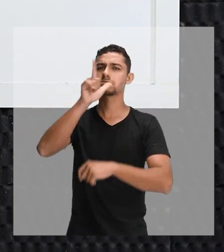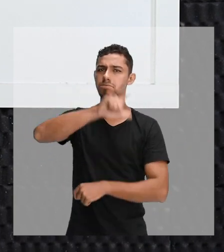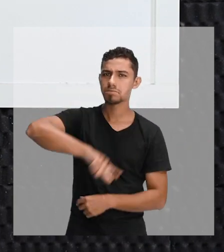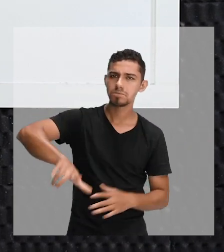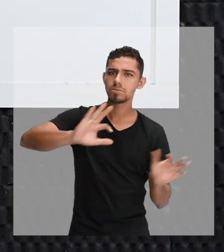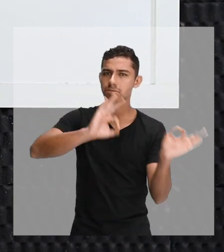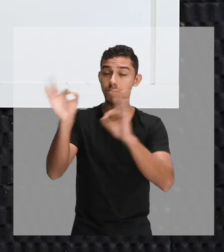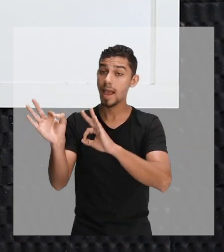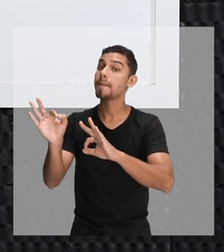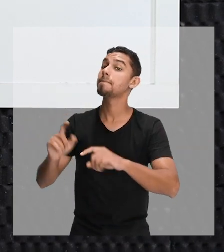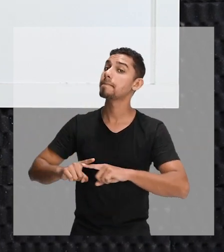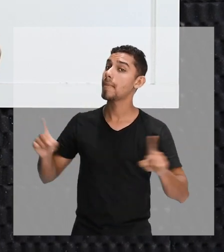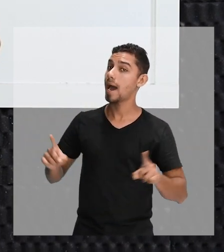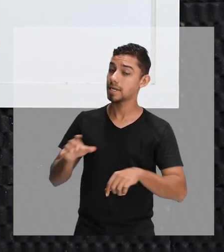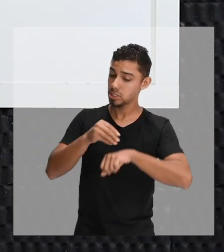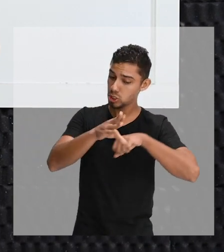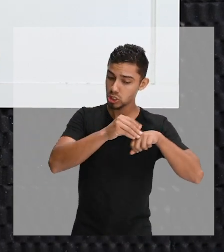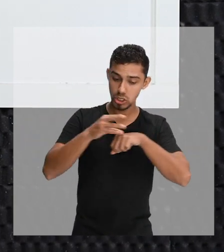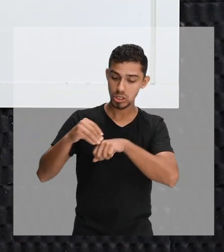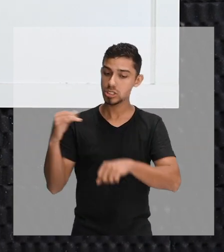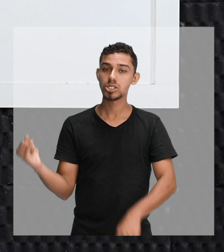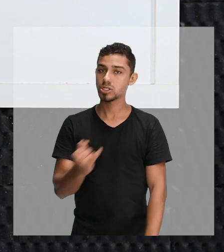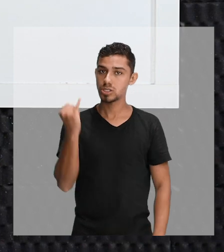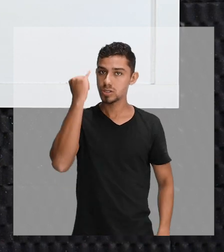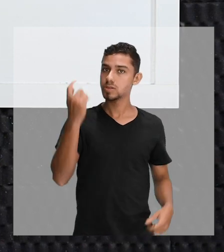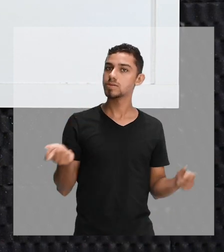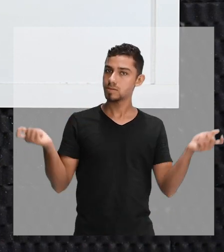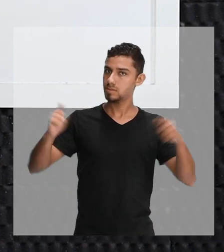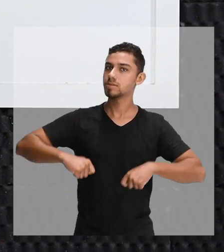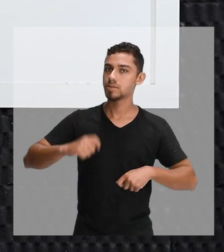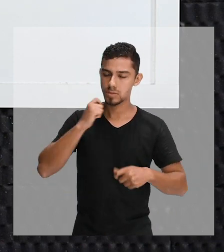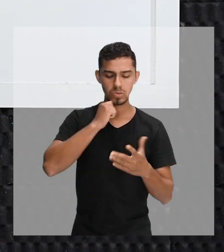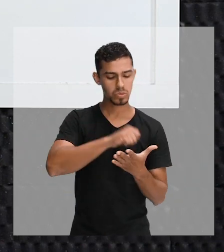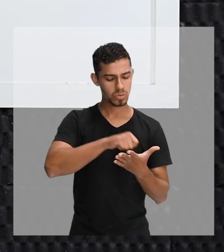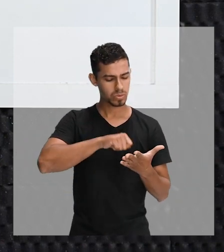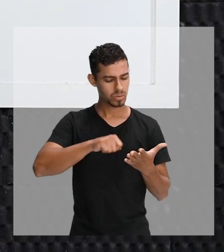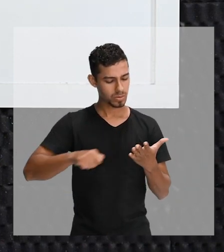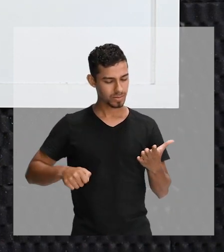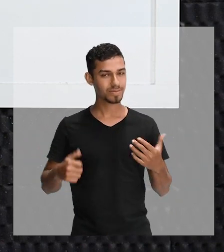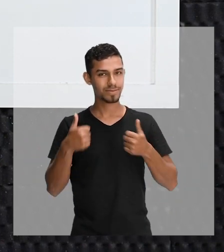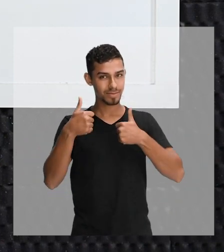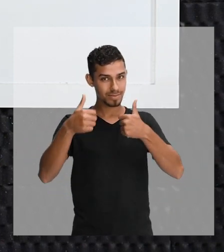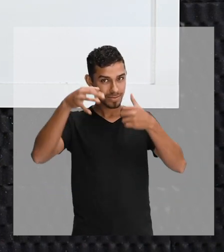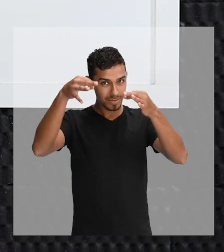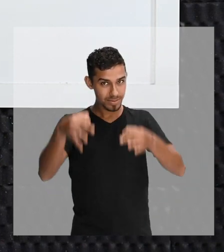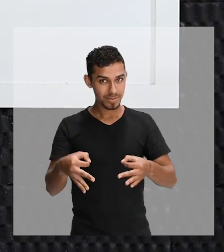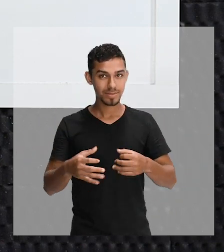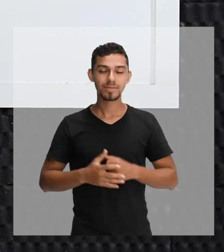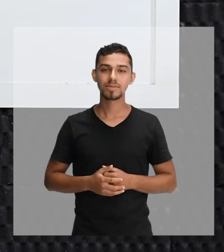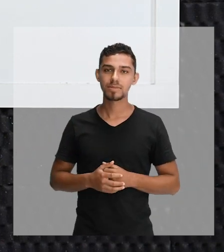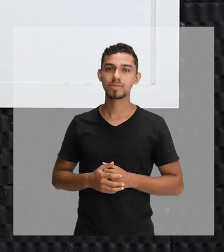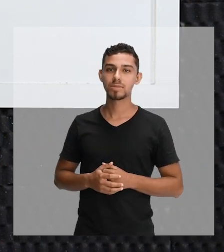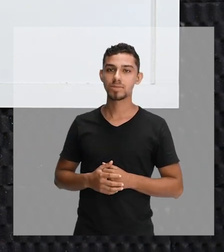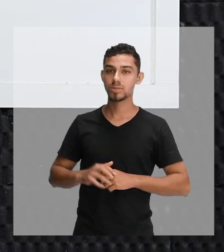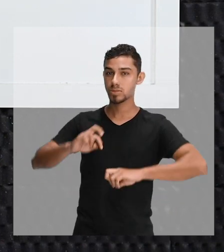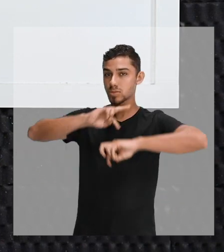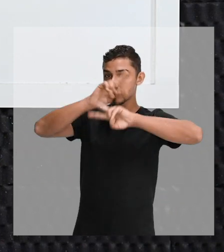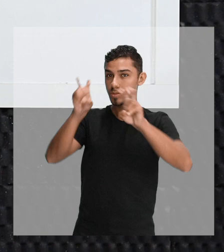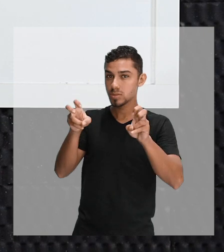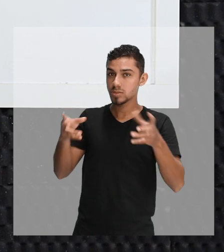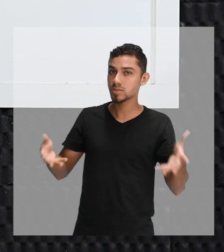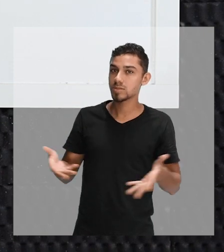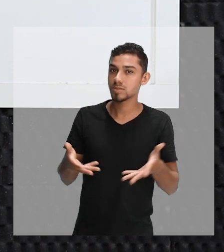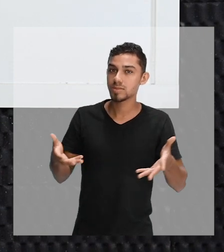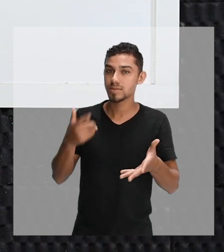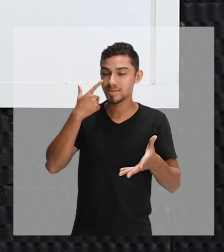mas aquelas dicas importantes a gente precisa ali dar uma anotadinha que não faz mal a ninguém, correto? O nosso tema de hoje cai